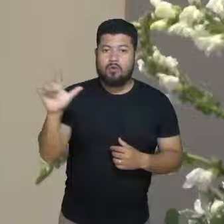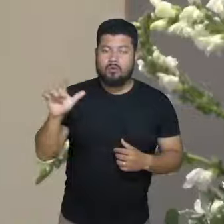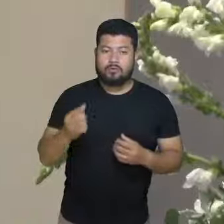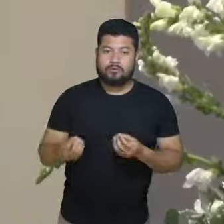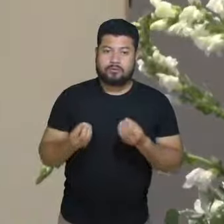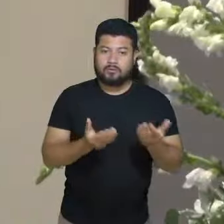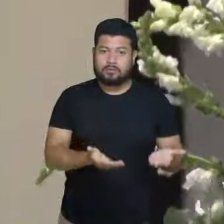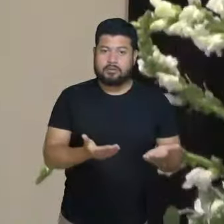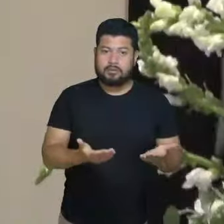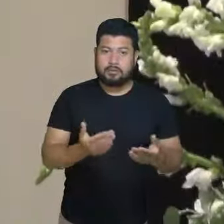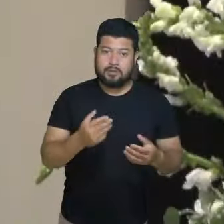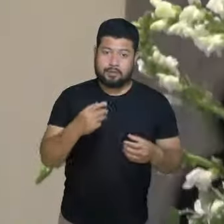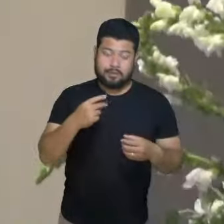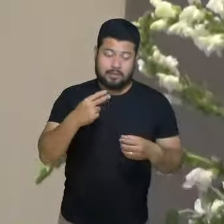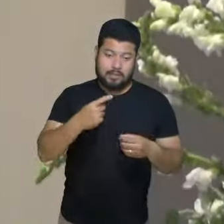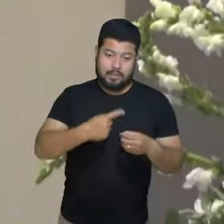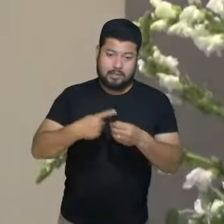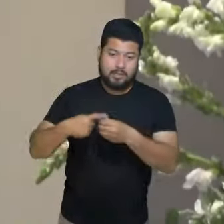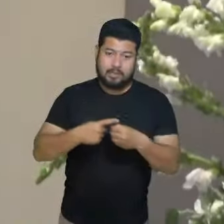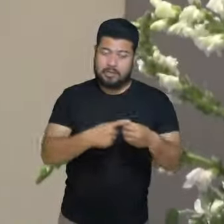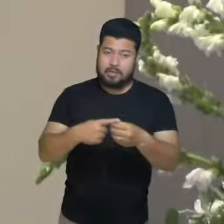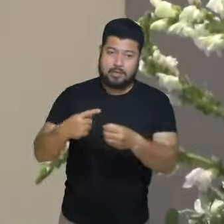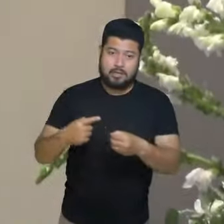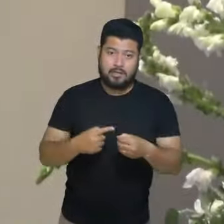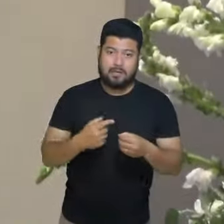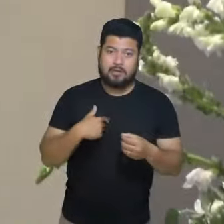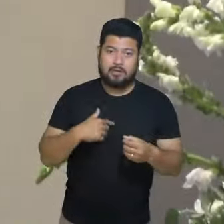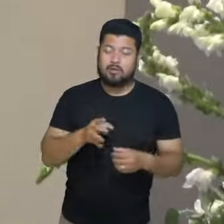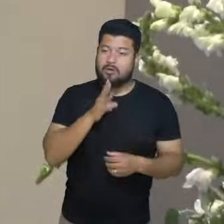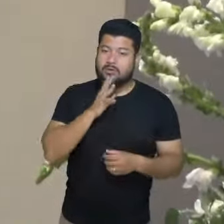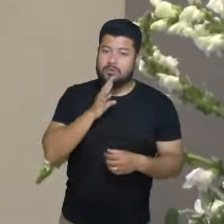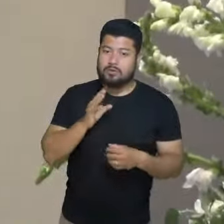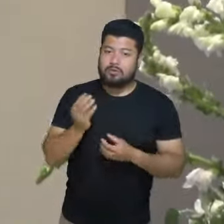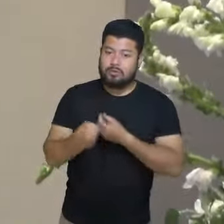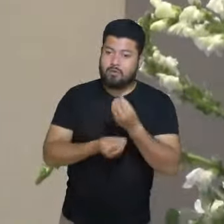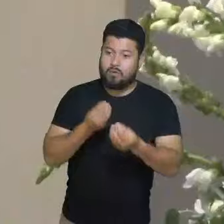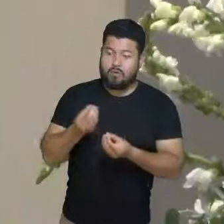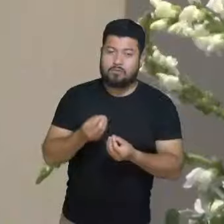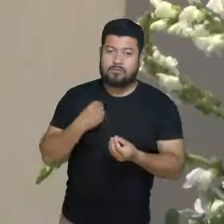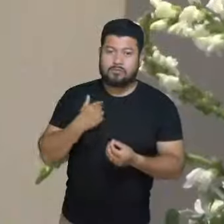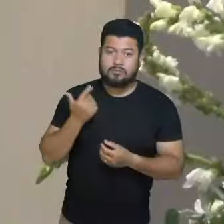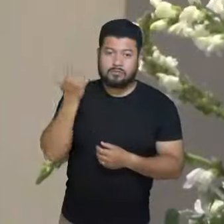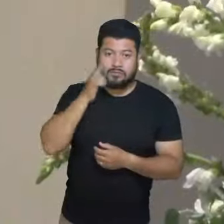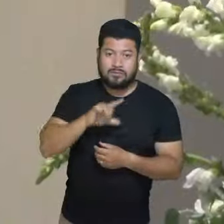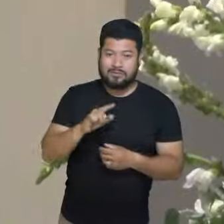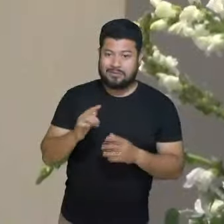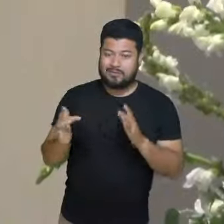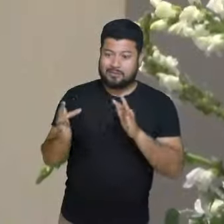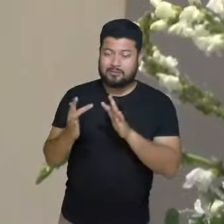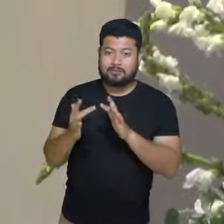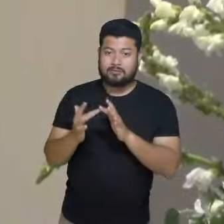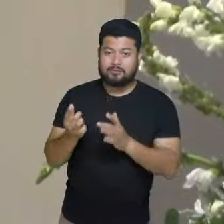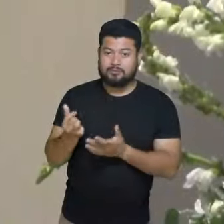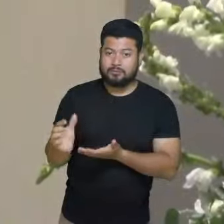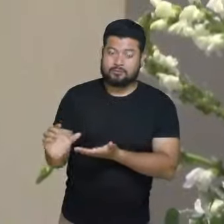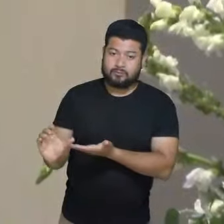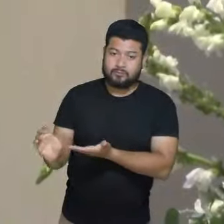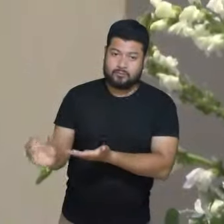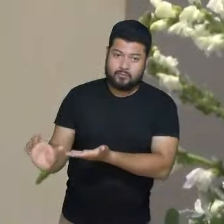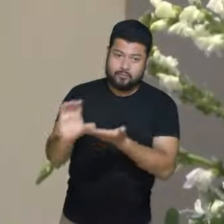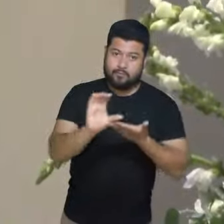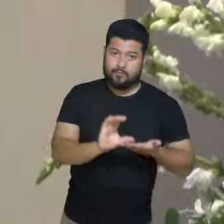menor vitalidade Econômica conhecer o modo e a forma de como buscar as receitas estaduais e federais